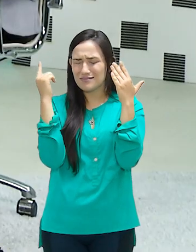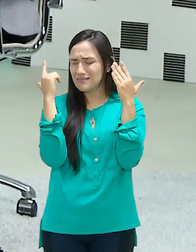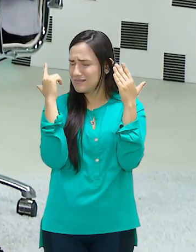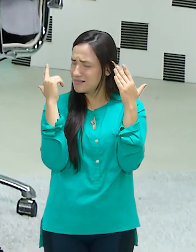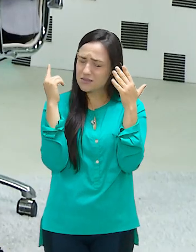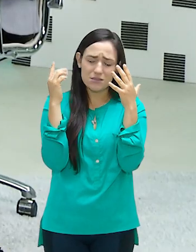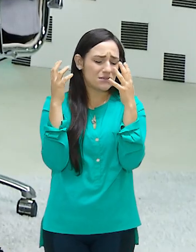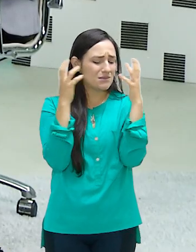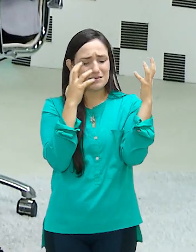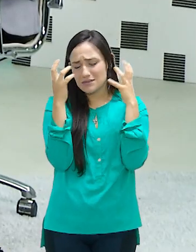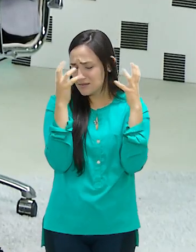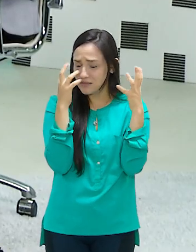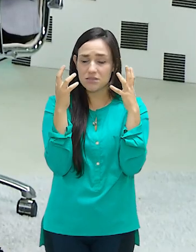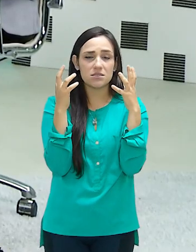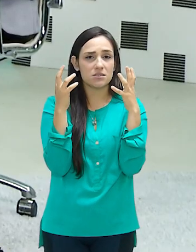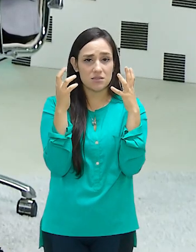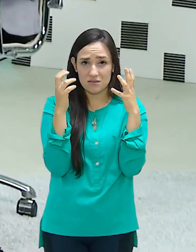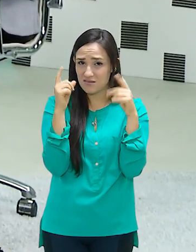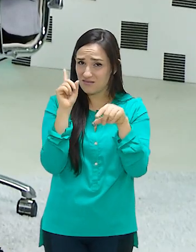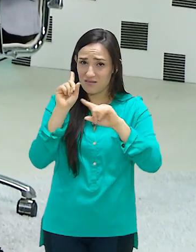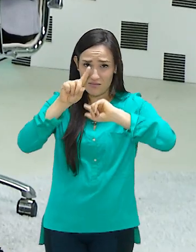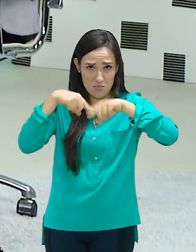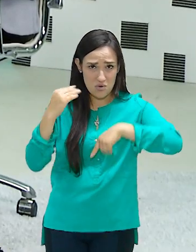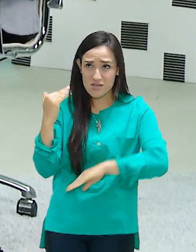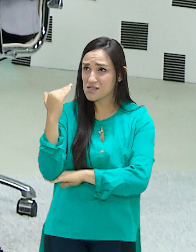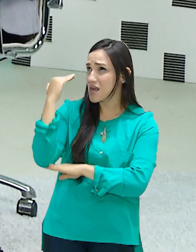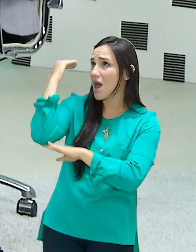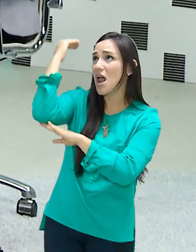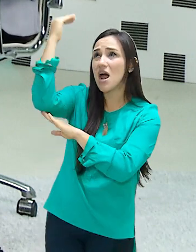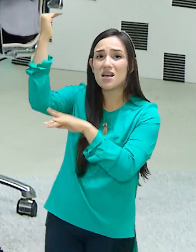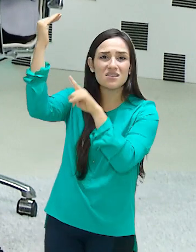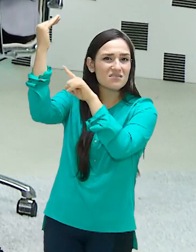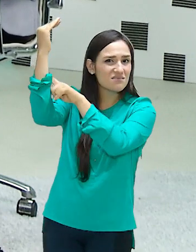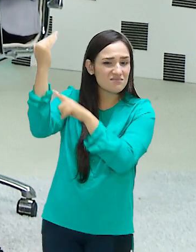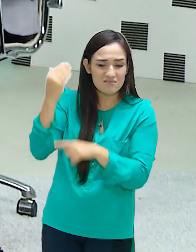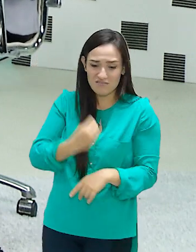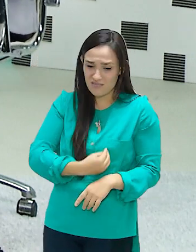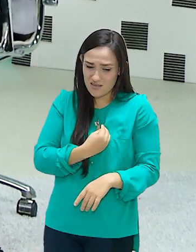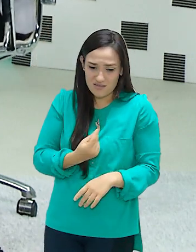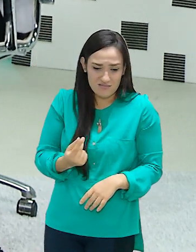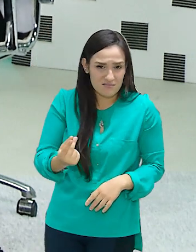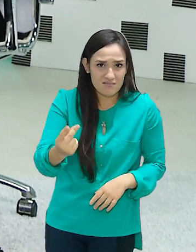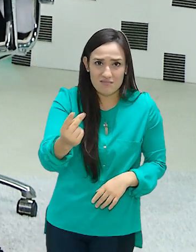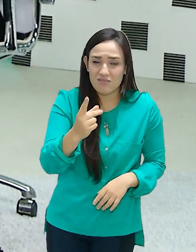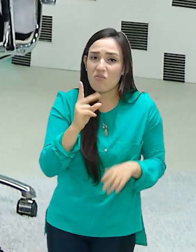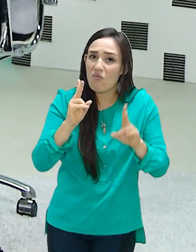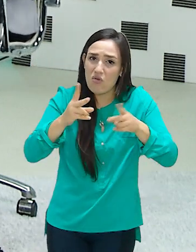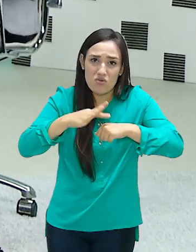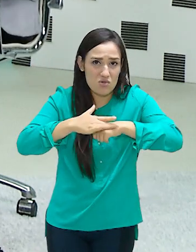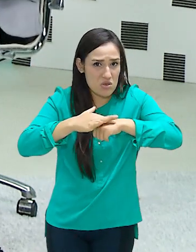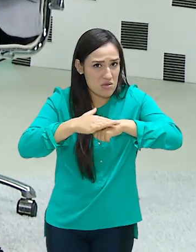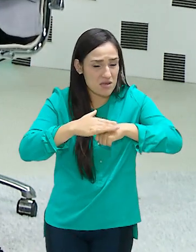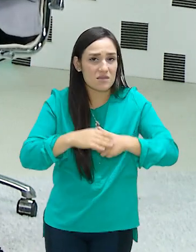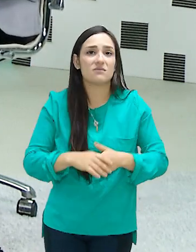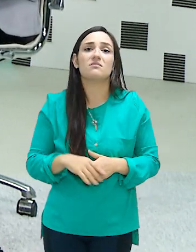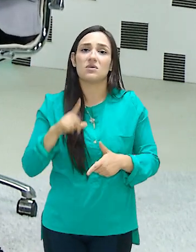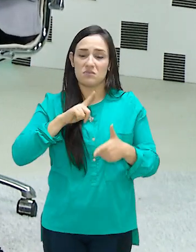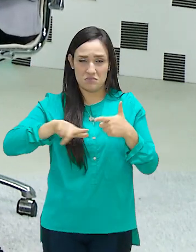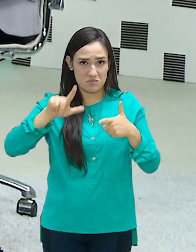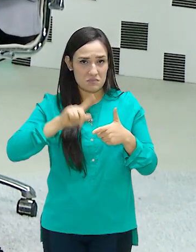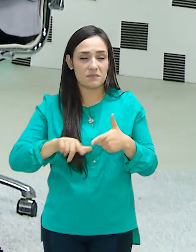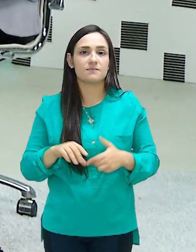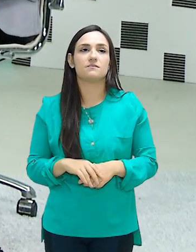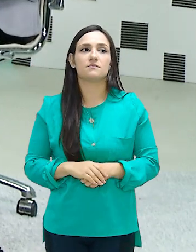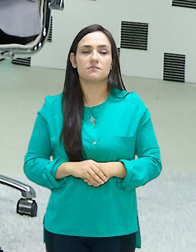adulto, vai dar problema. Vai levar para a vida adulta. Vai levar para um adulto cheio de problemas. Você